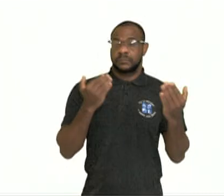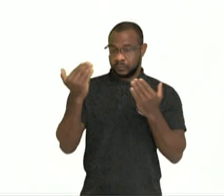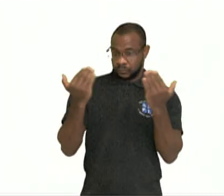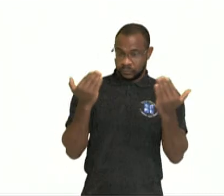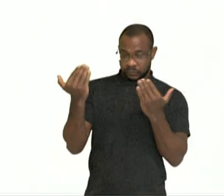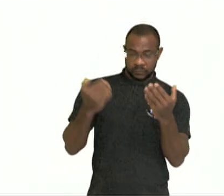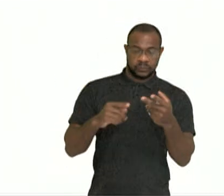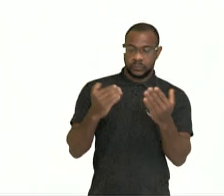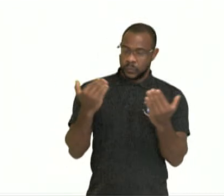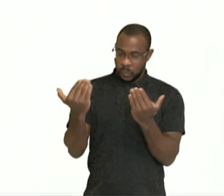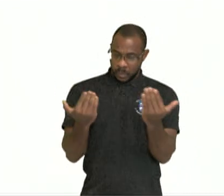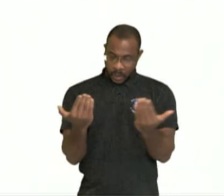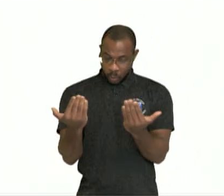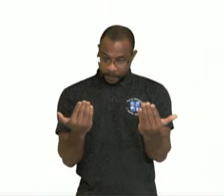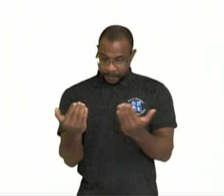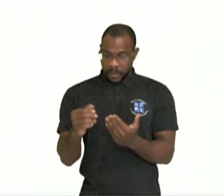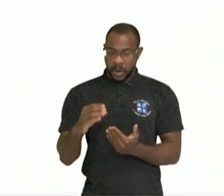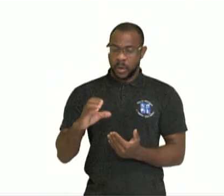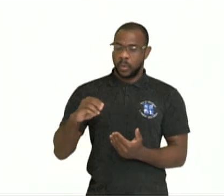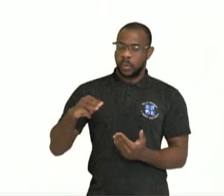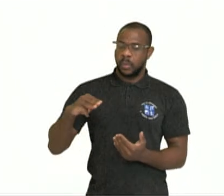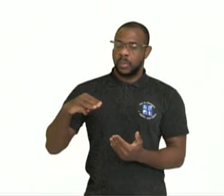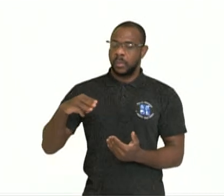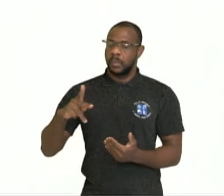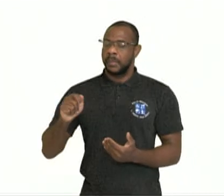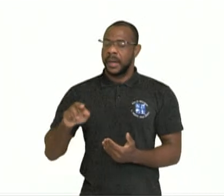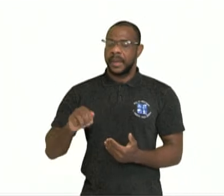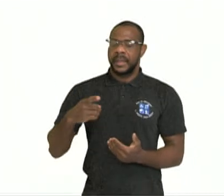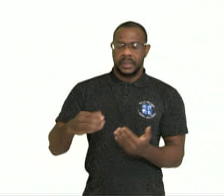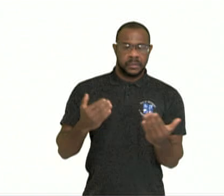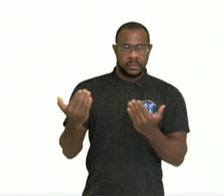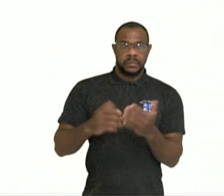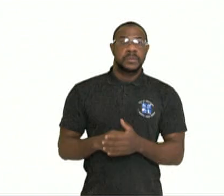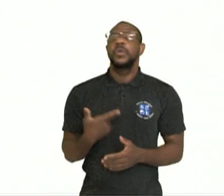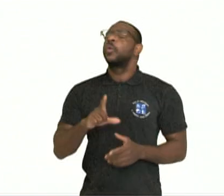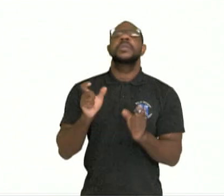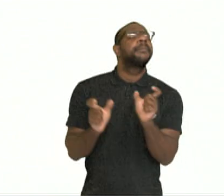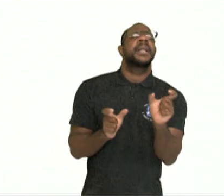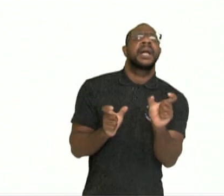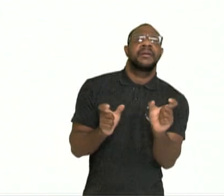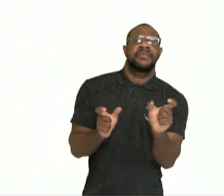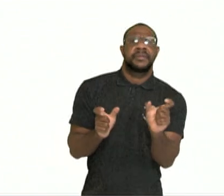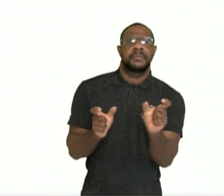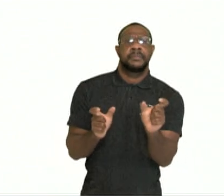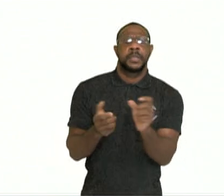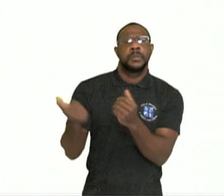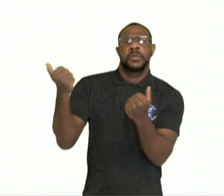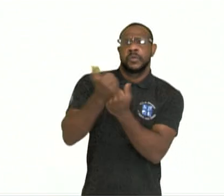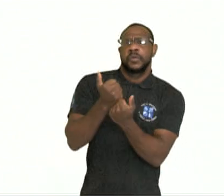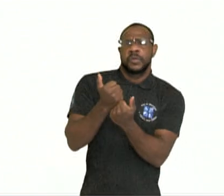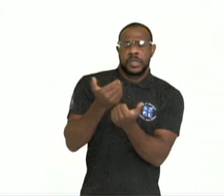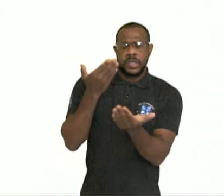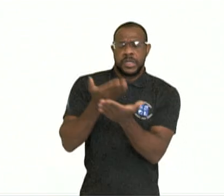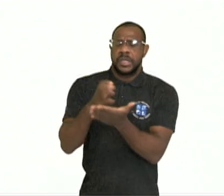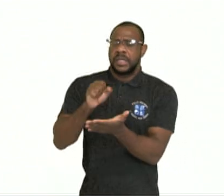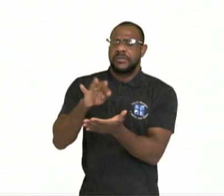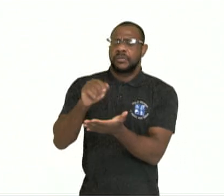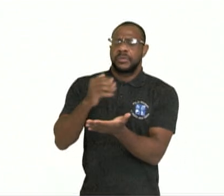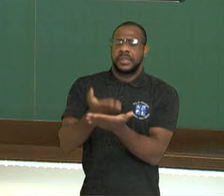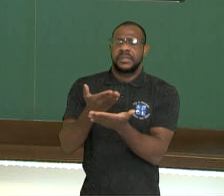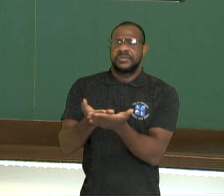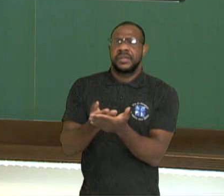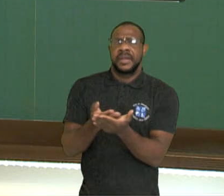Comparação. Afinal, que outra palavra é capaz de descrever estudante melhor do que viajante? Então aqui a autora faz